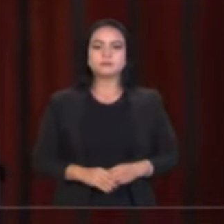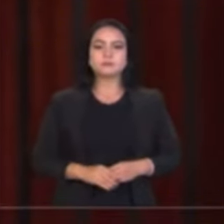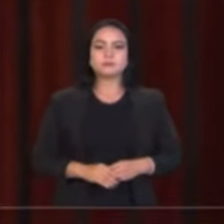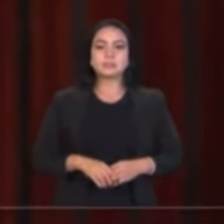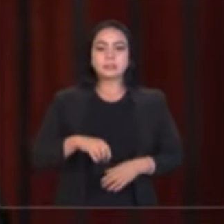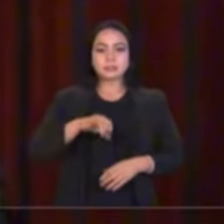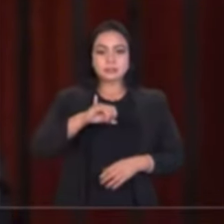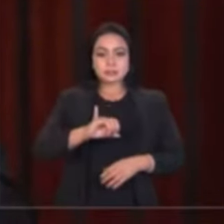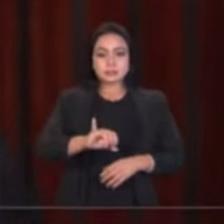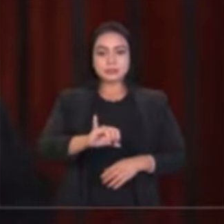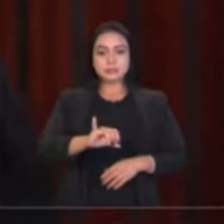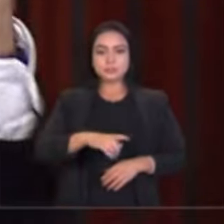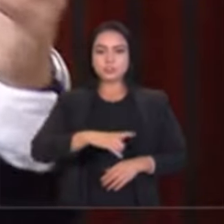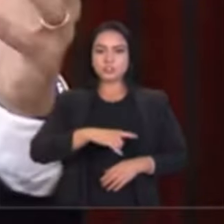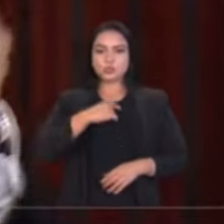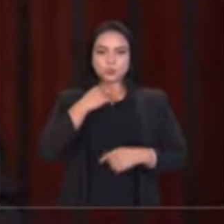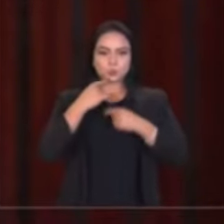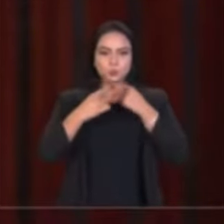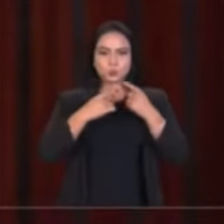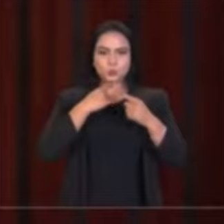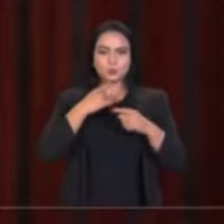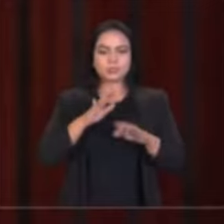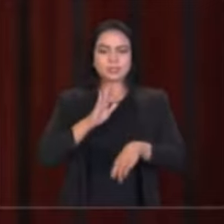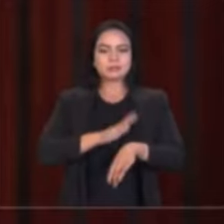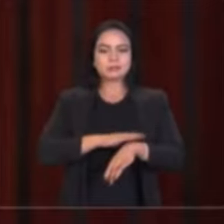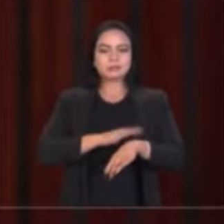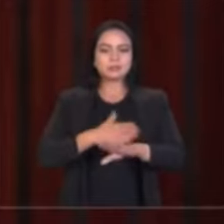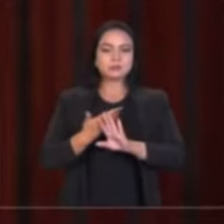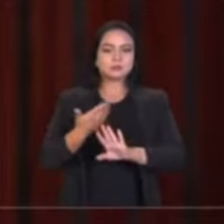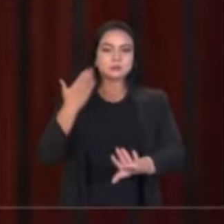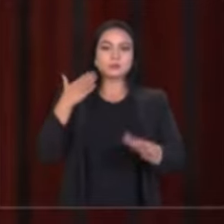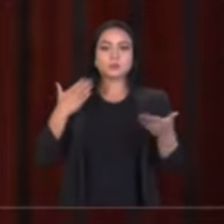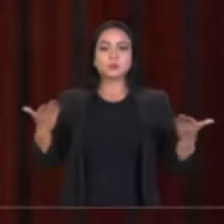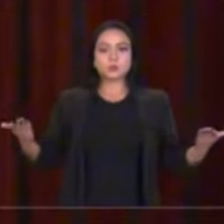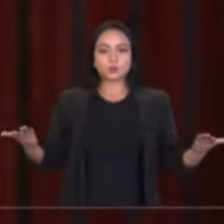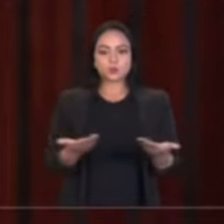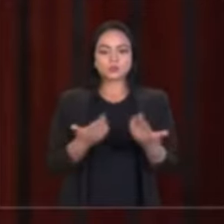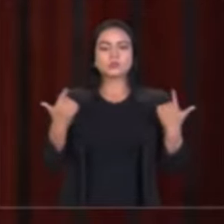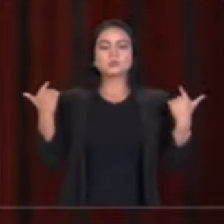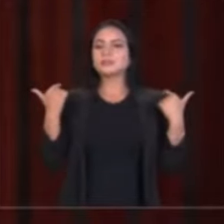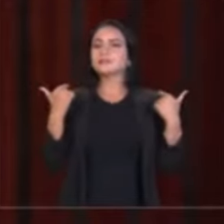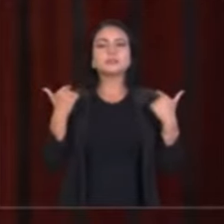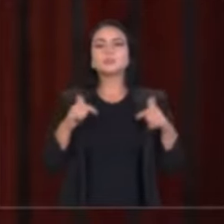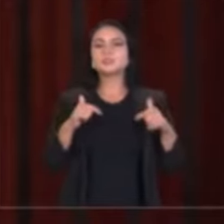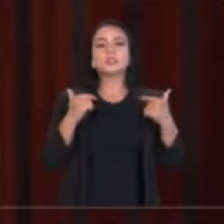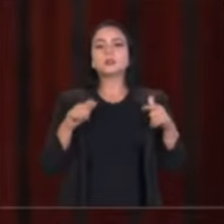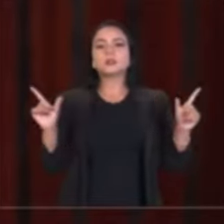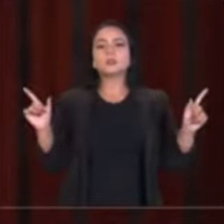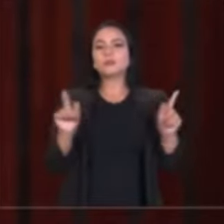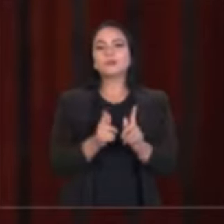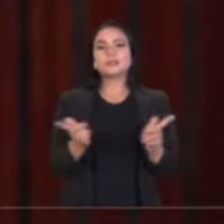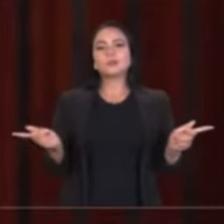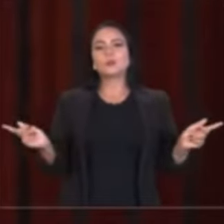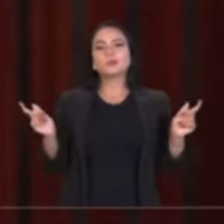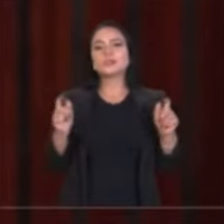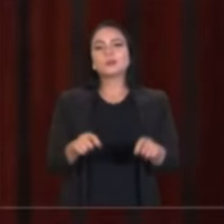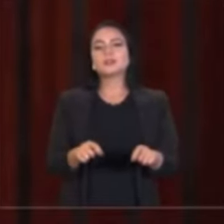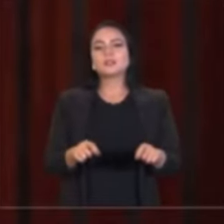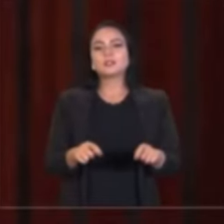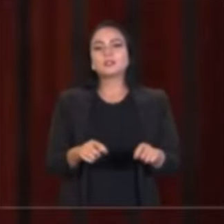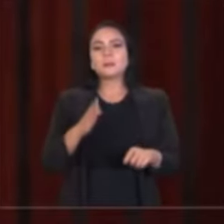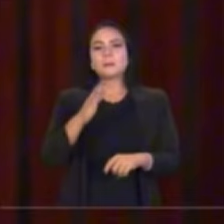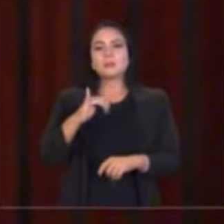Se é que havia alguma dúvida há tempos atrás, hoje não há a mínima possibilidade